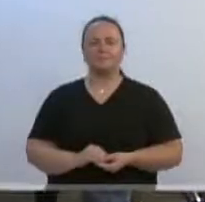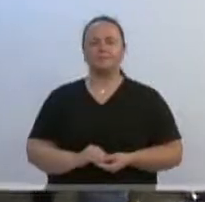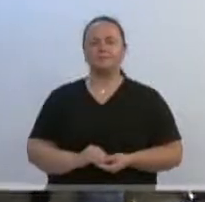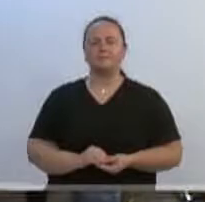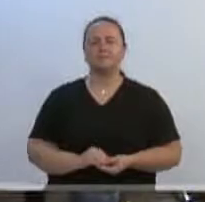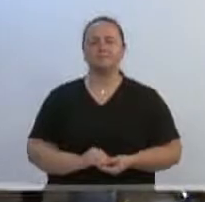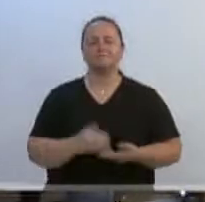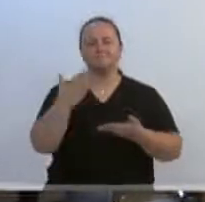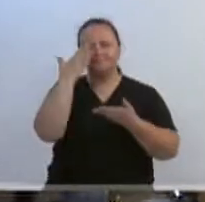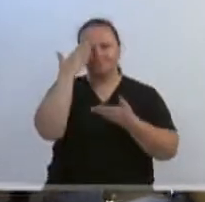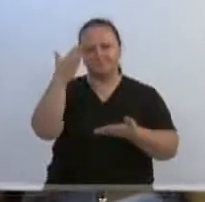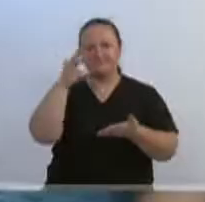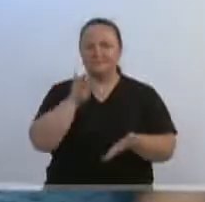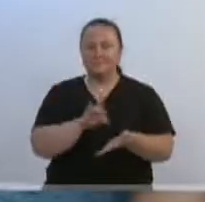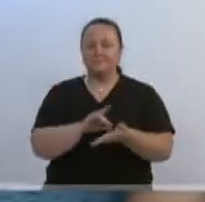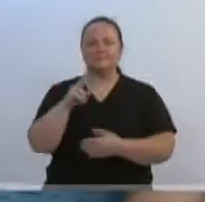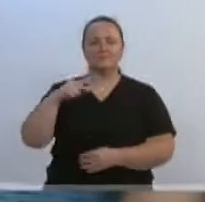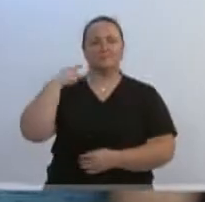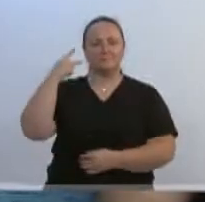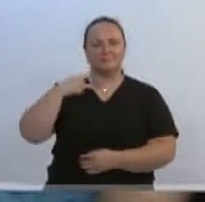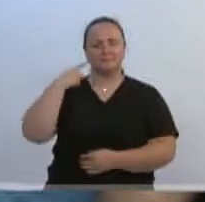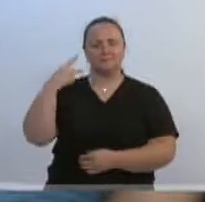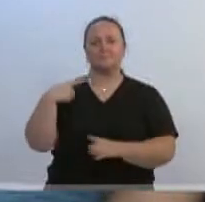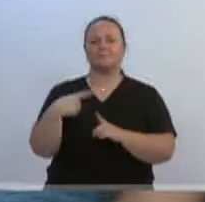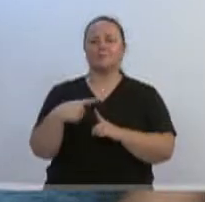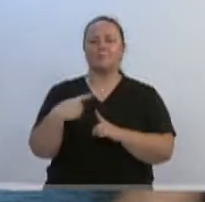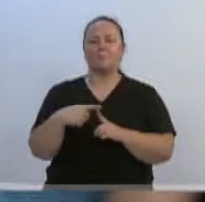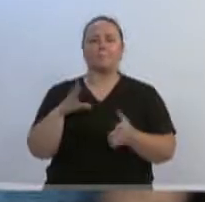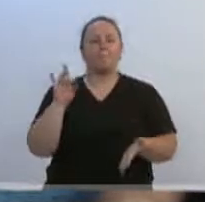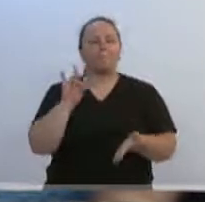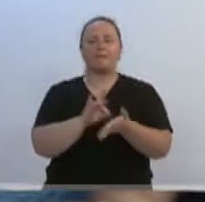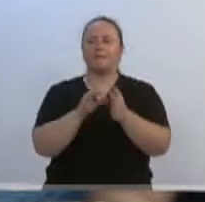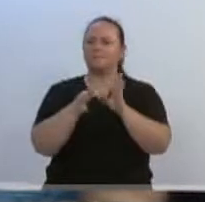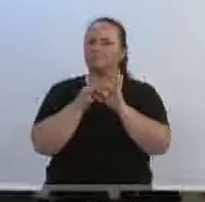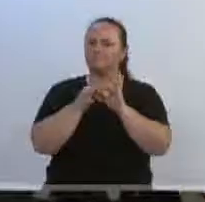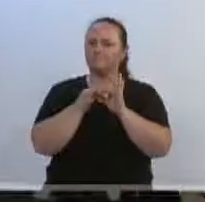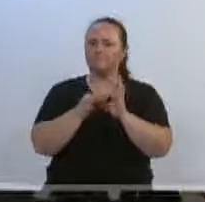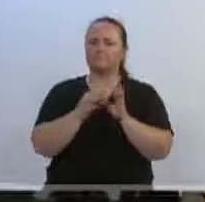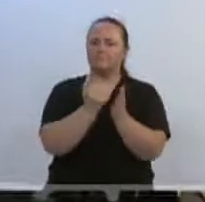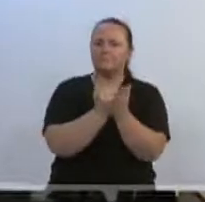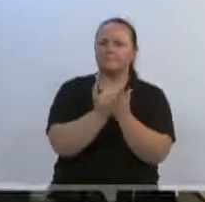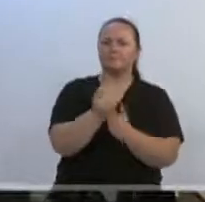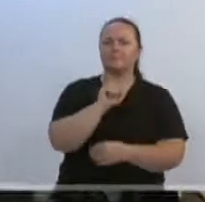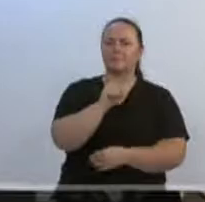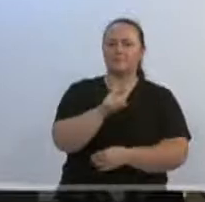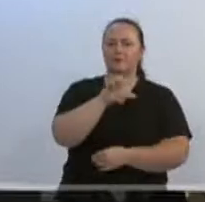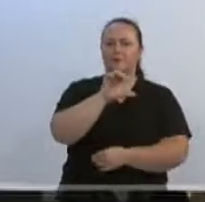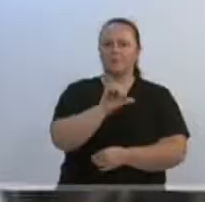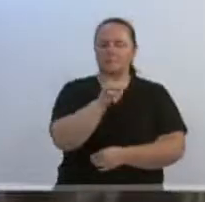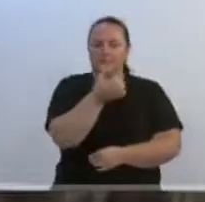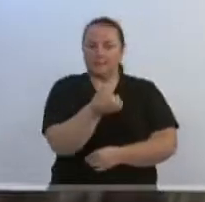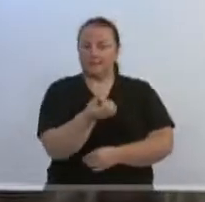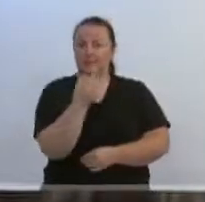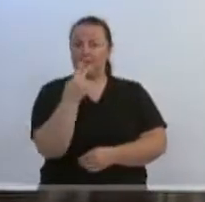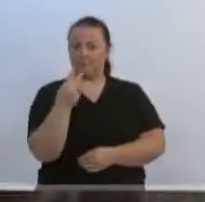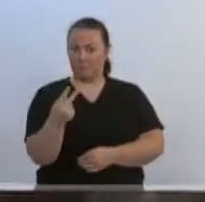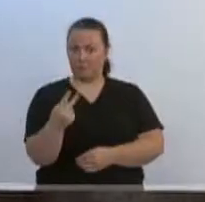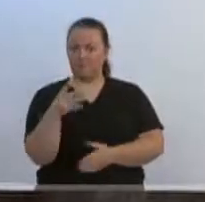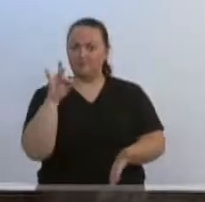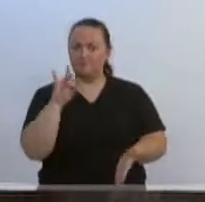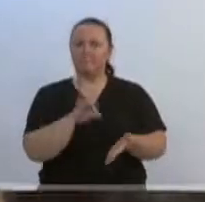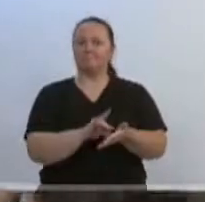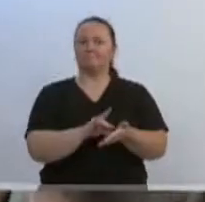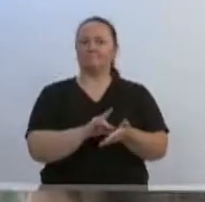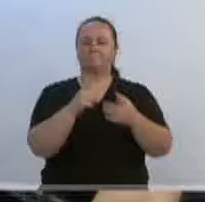agradeço os senhores vereadores pela unanimidade desde 1962 seu primeiro é mané